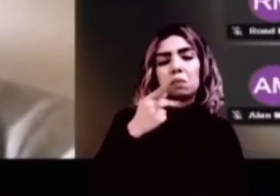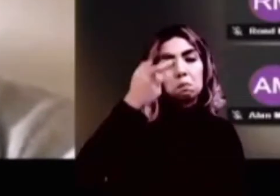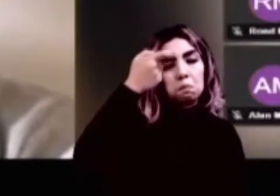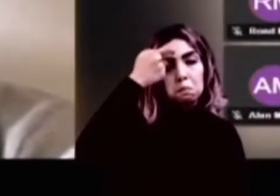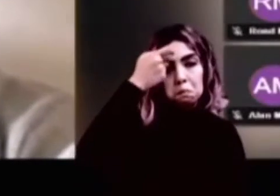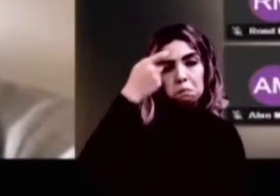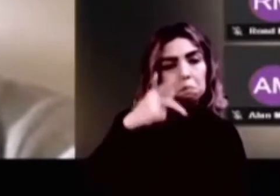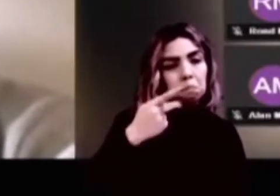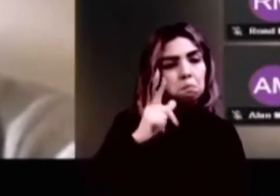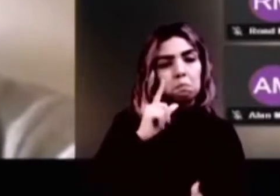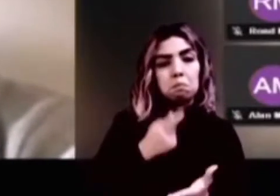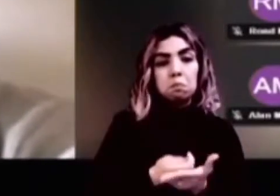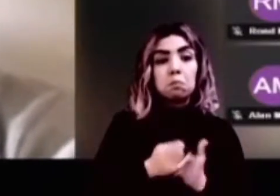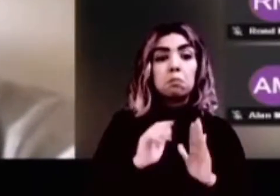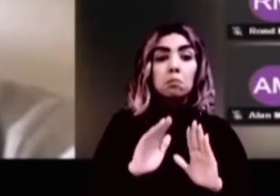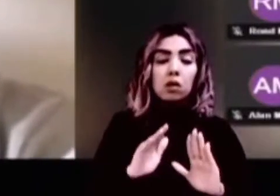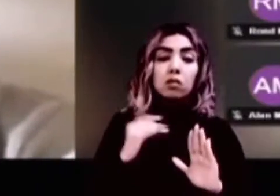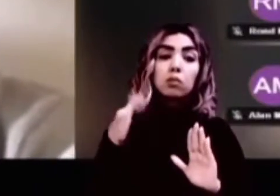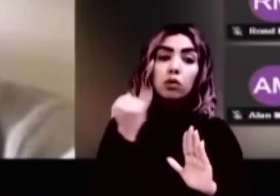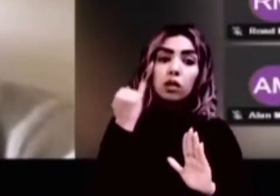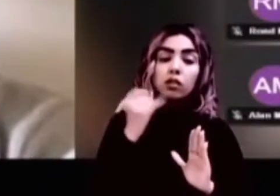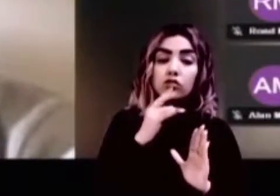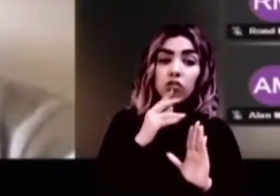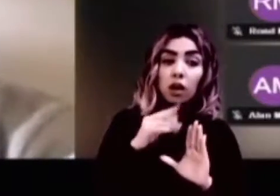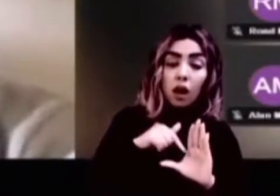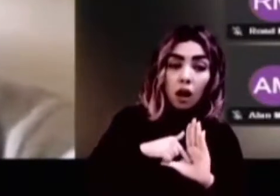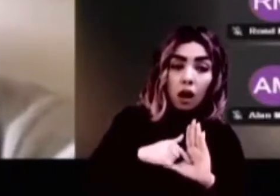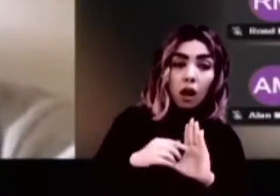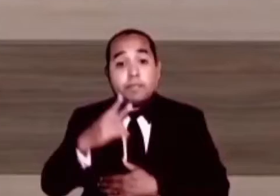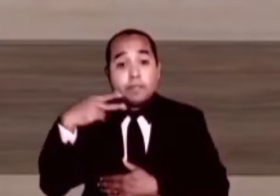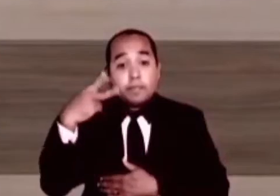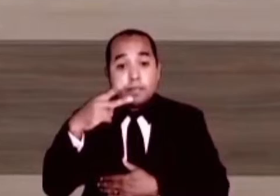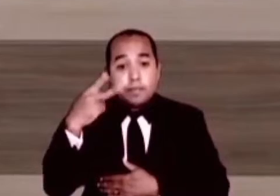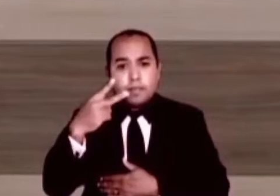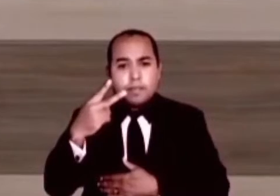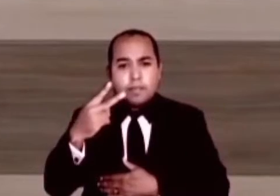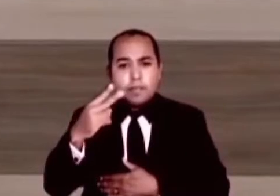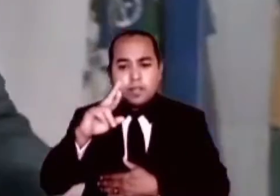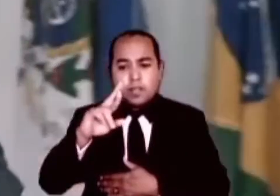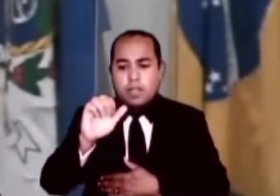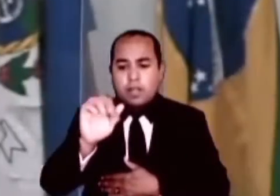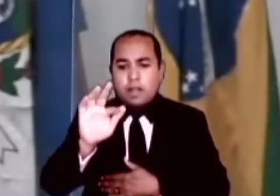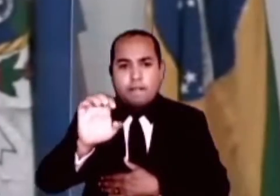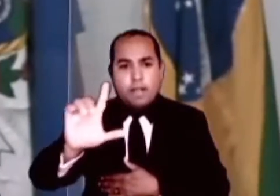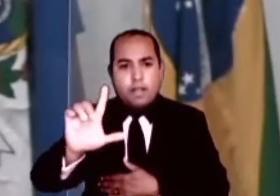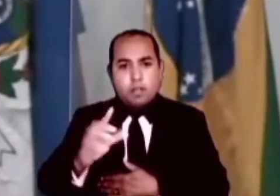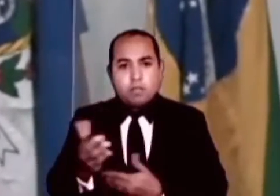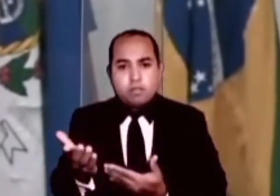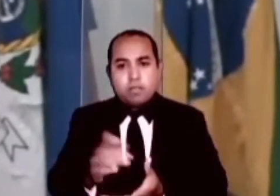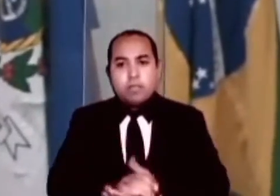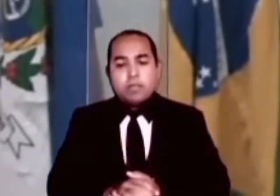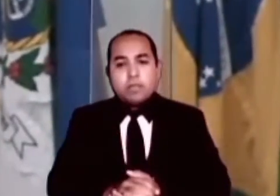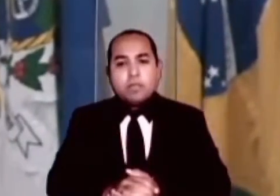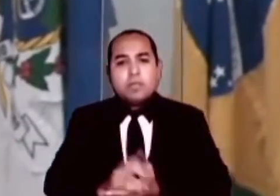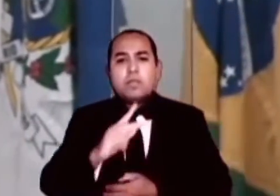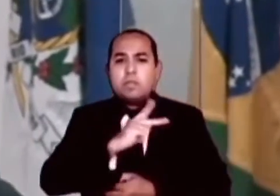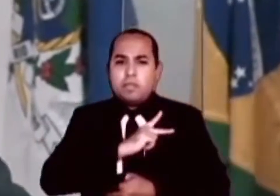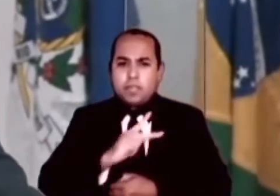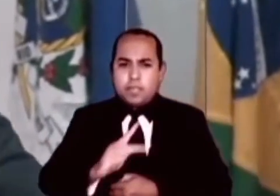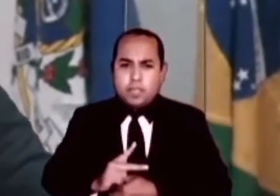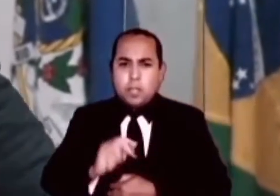que a gente cobre a regulamentação por parte de decreto do Executivo. O vereador Rafael Amorim cobrou na sessão